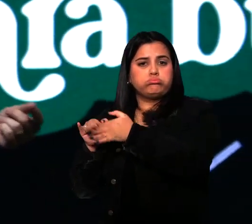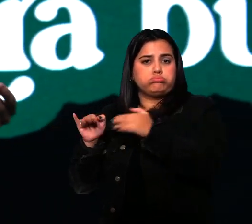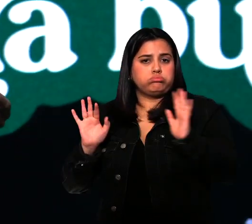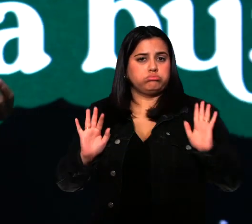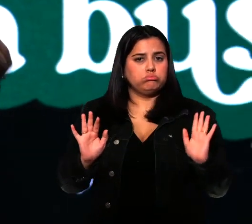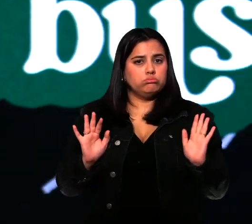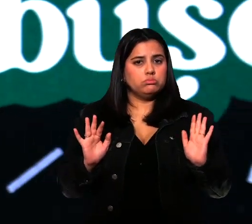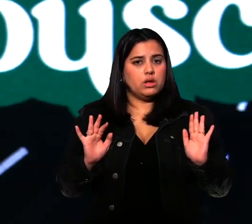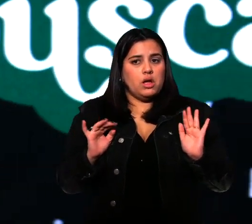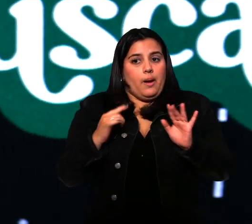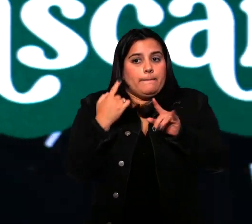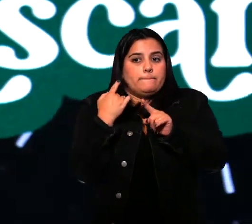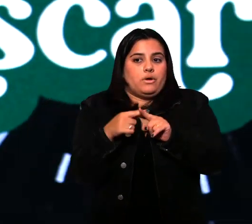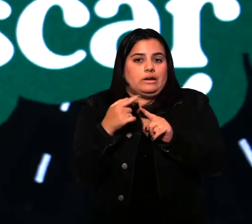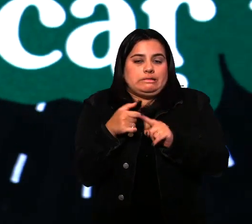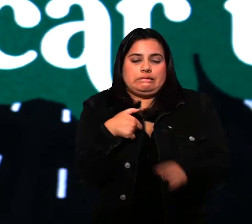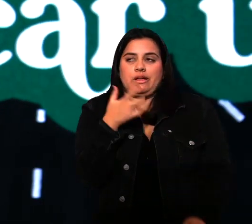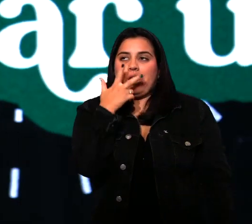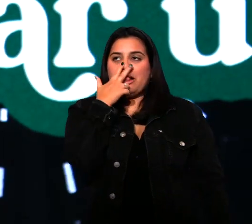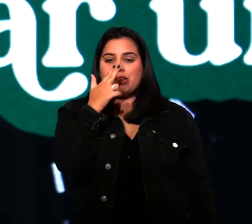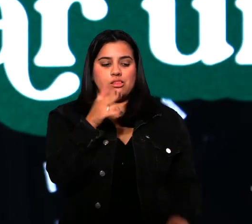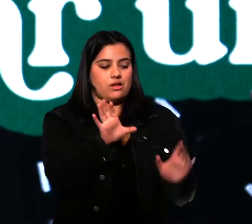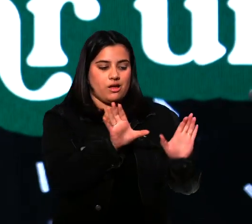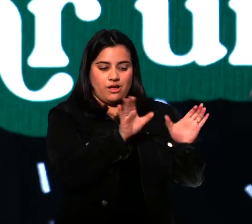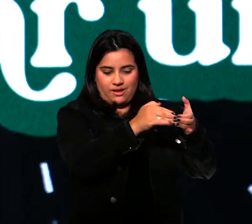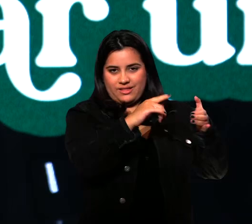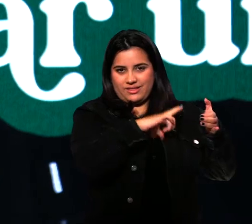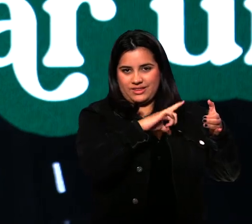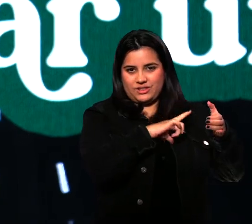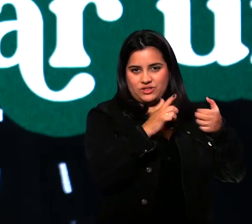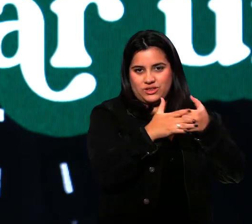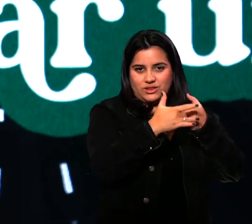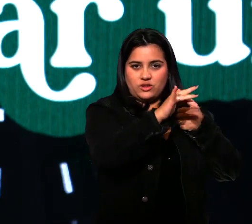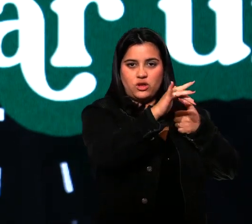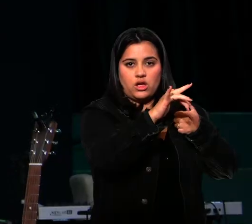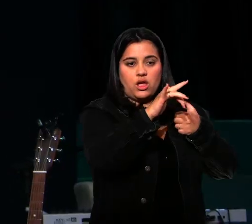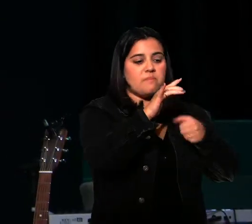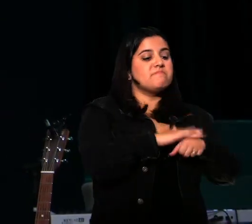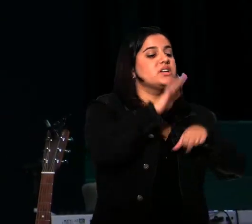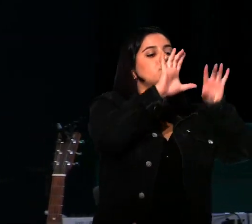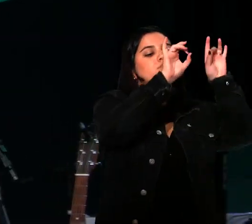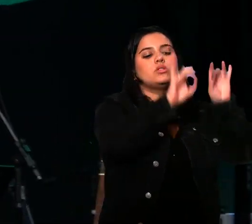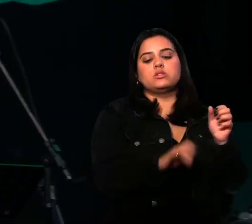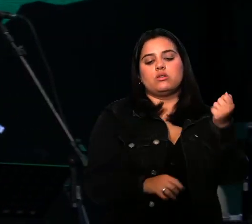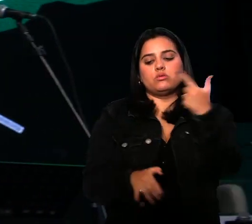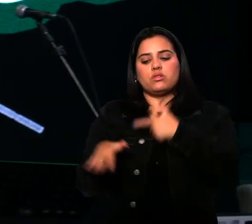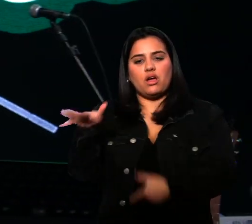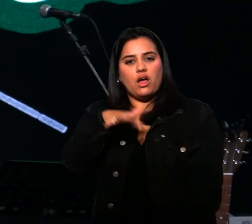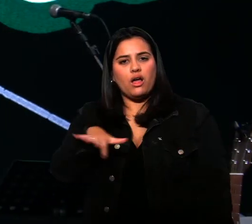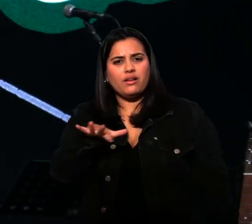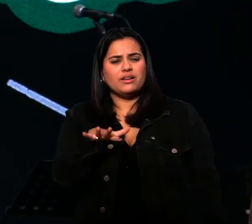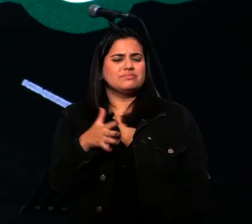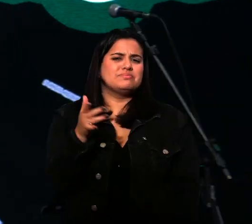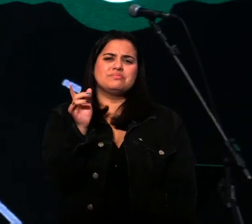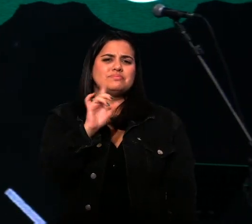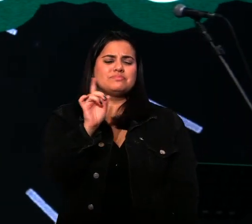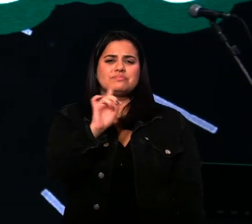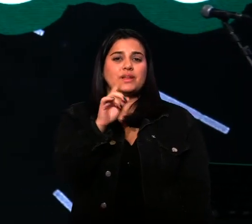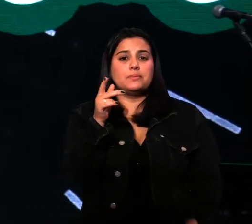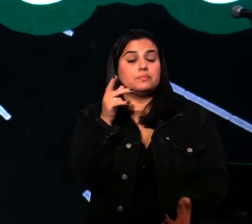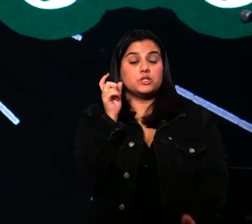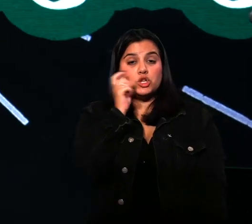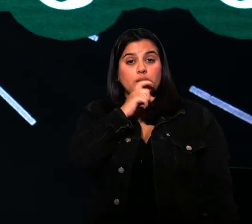eles achavam que aquele reino que tinha aquela joia, ele era mais especial do que os outros, o que não era verdade. E muitas vezes, por